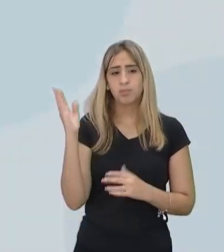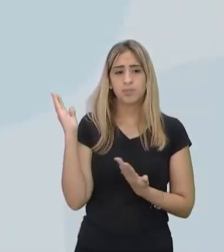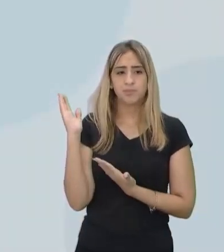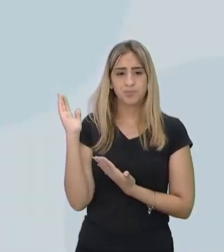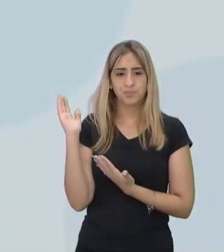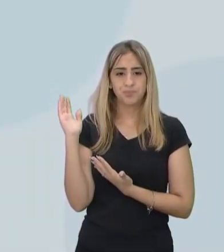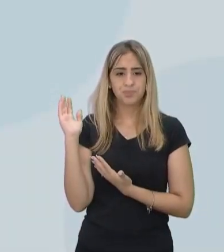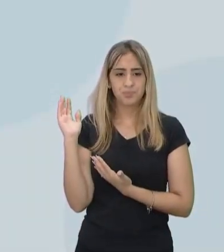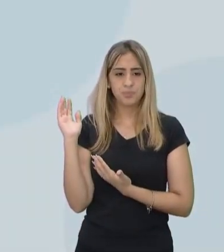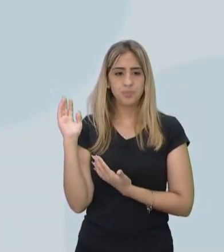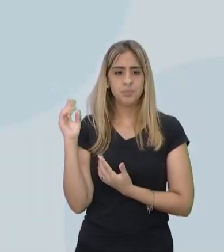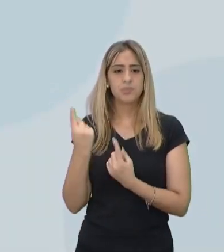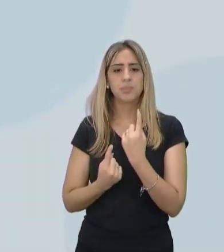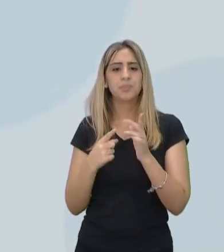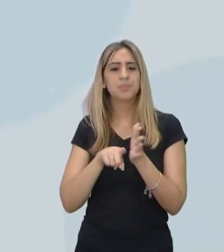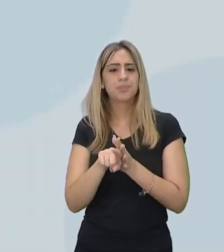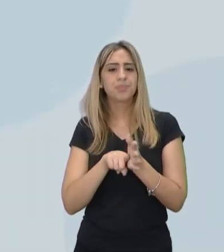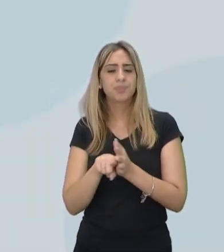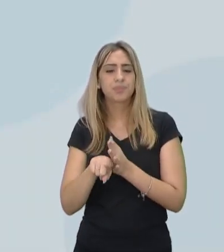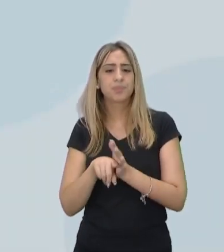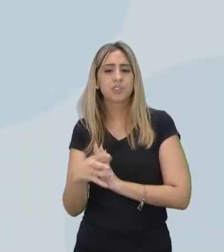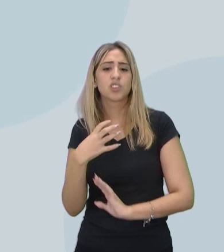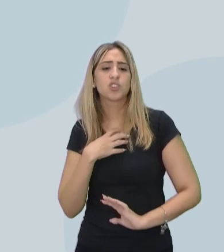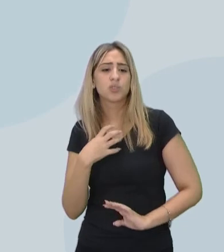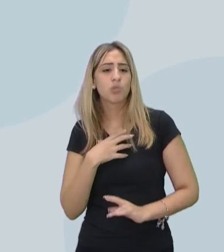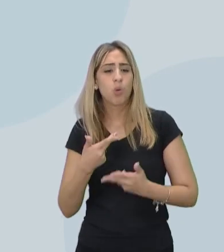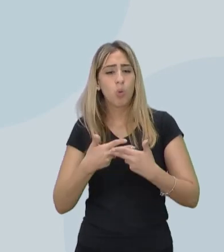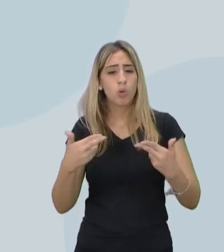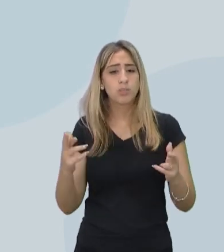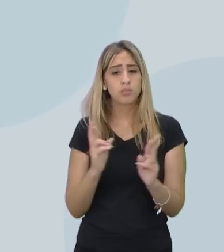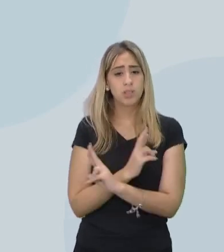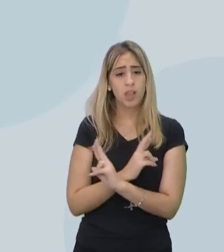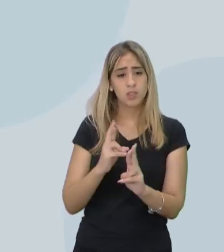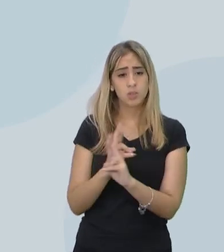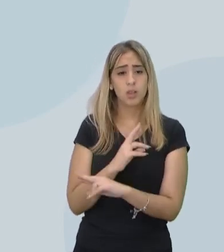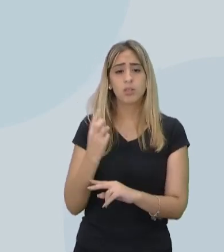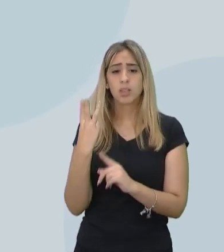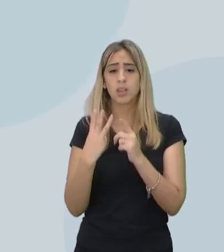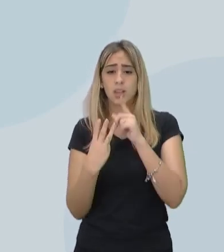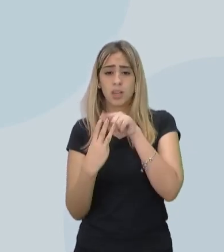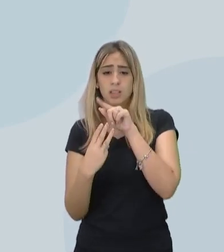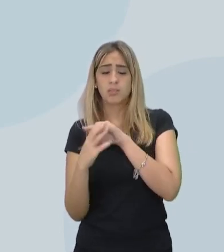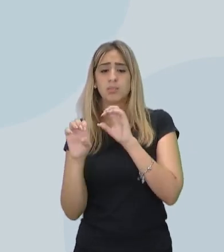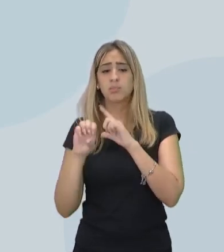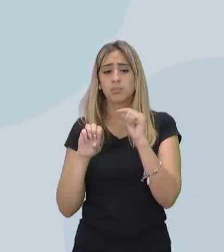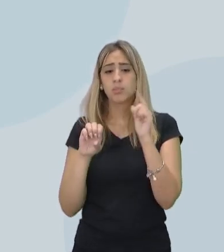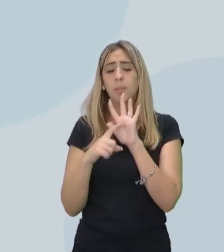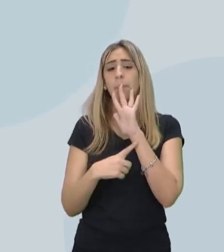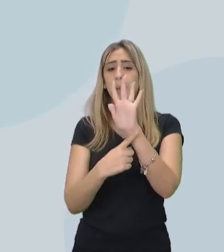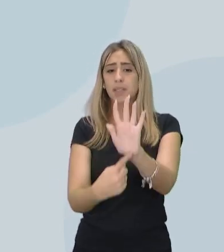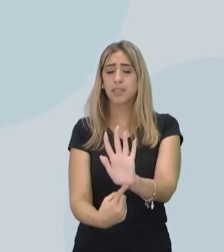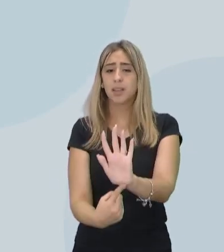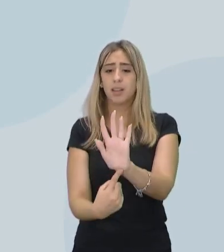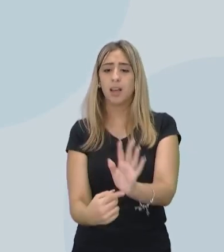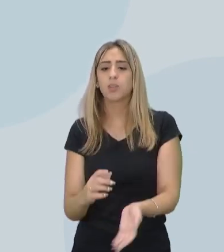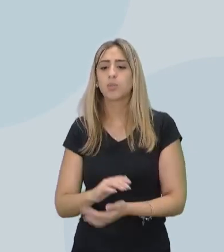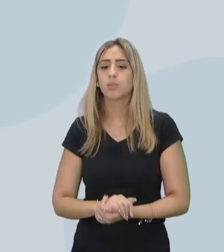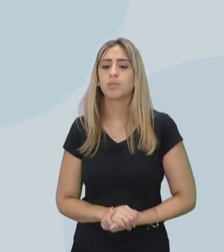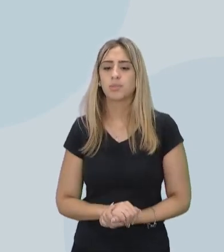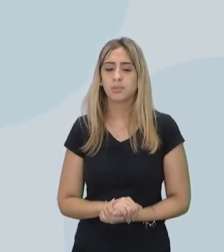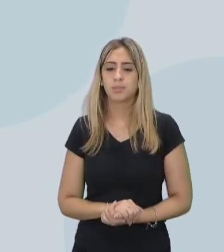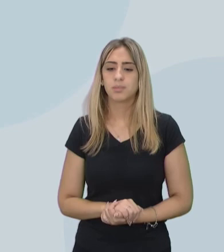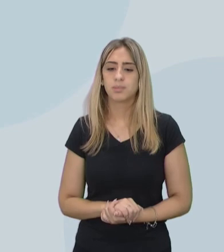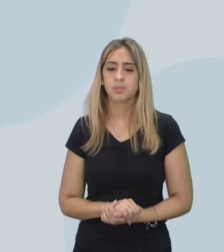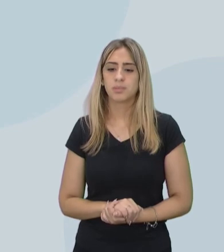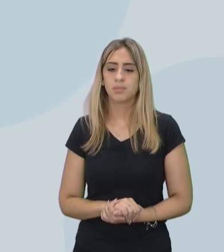ó. Que tal pesquisarmos casos relacionados aos 3 tipos de empreendedorismo apresentados? Uma